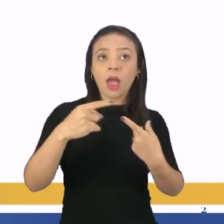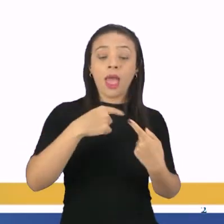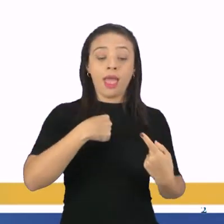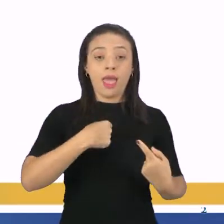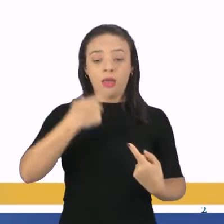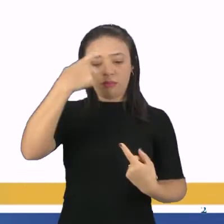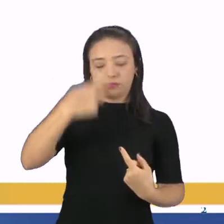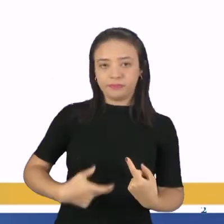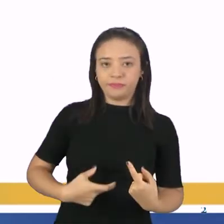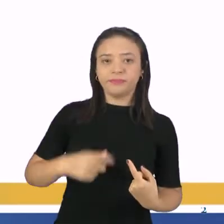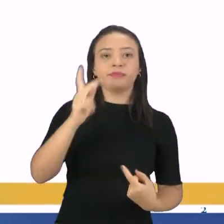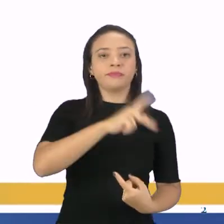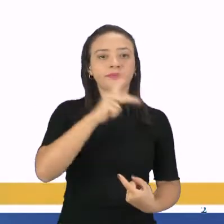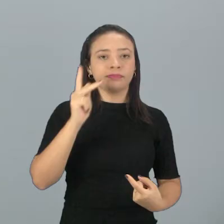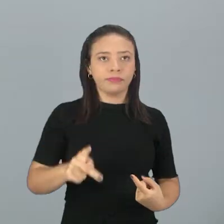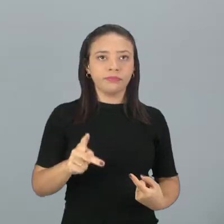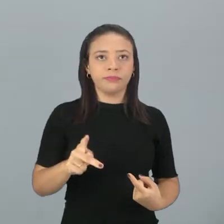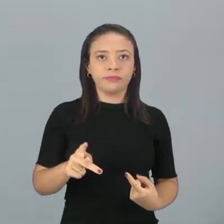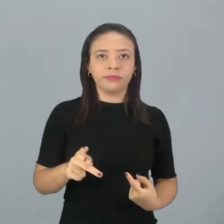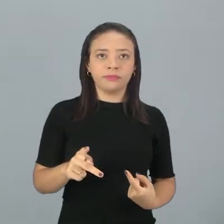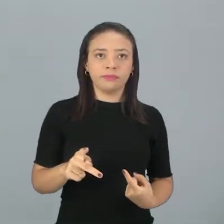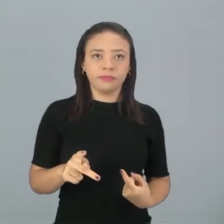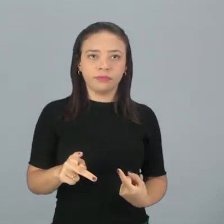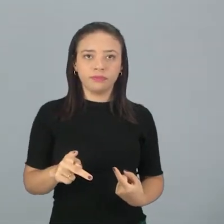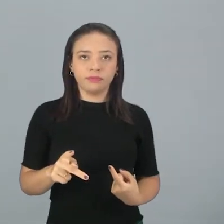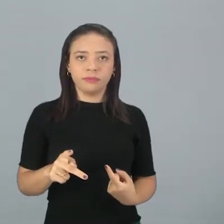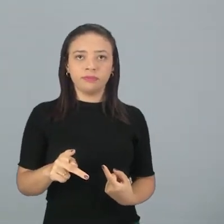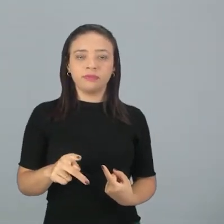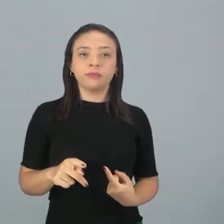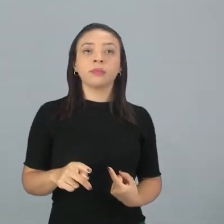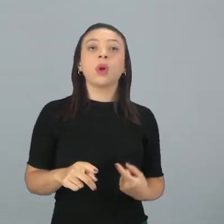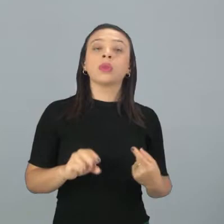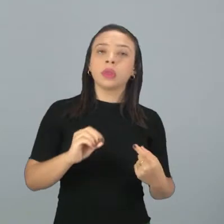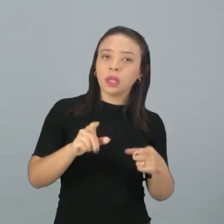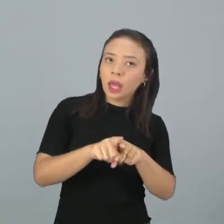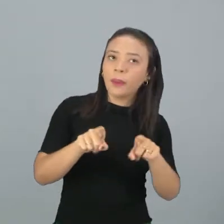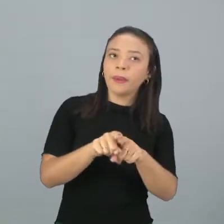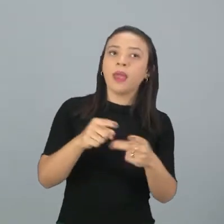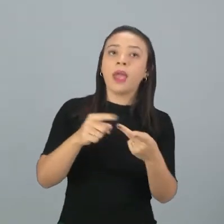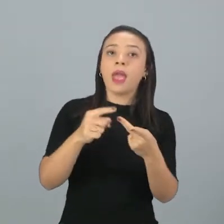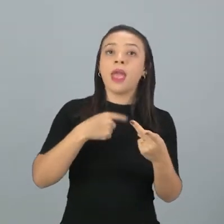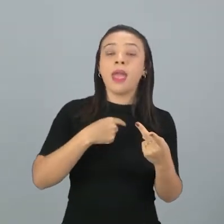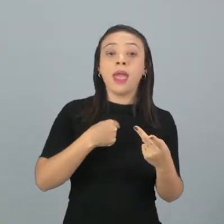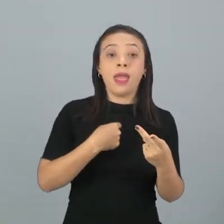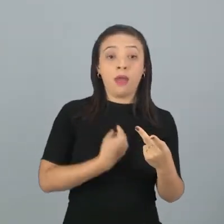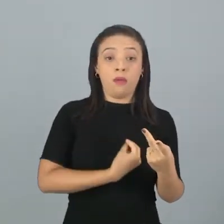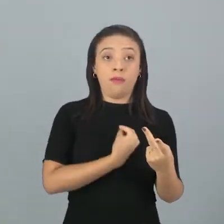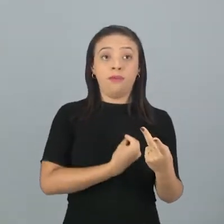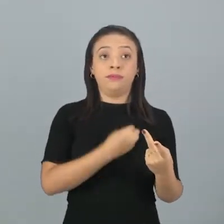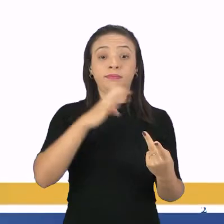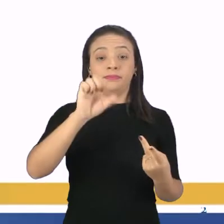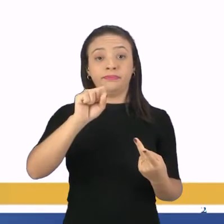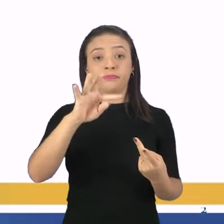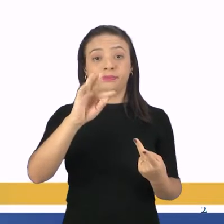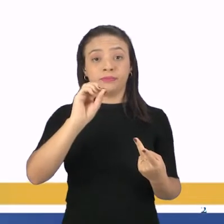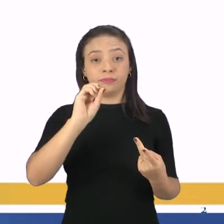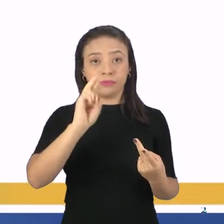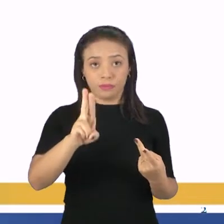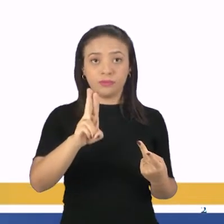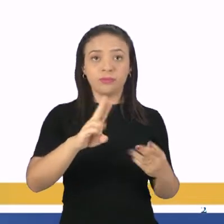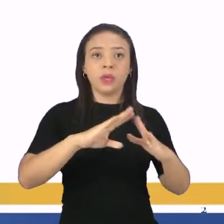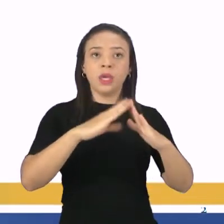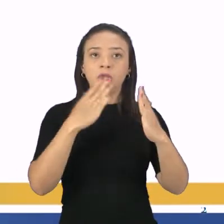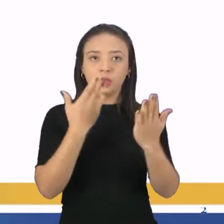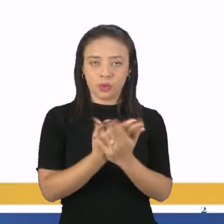sou uma professora, ou seja, I am a teacher, quanto para dizer eu estou na escola, I am